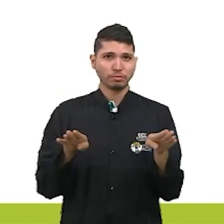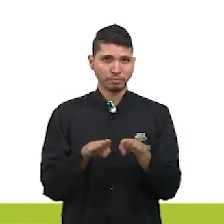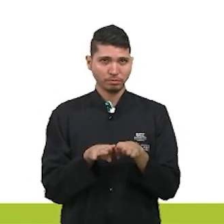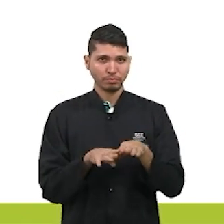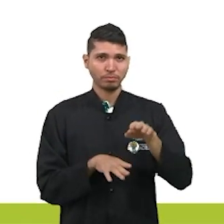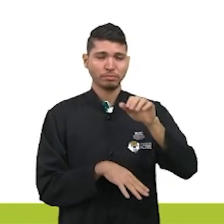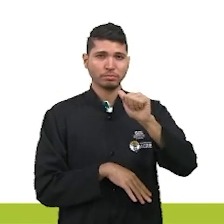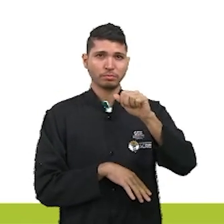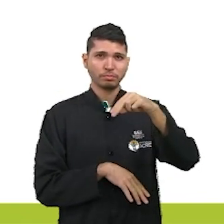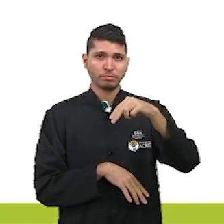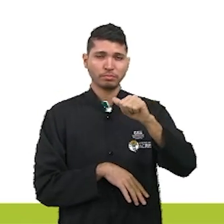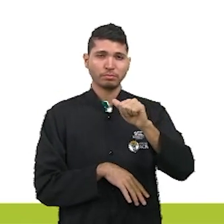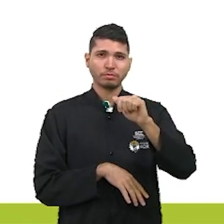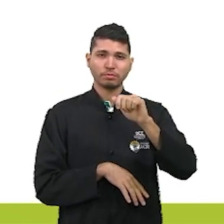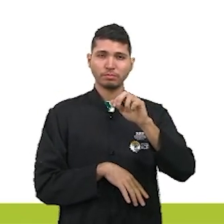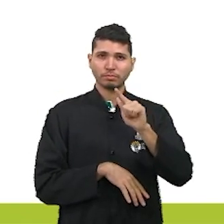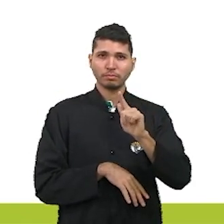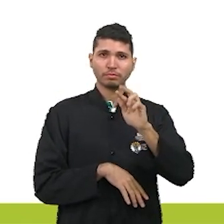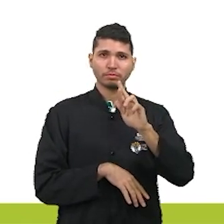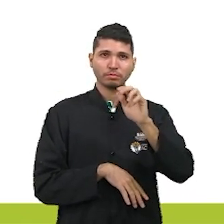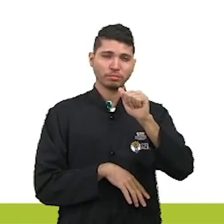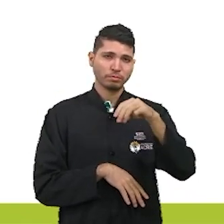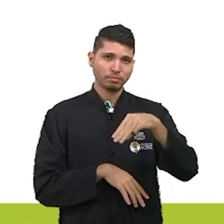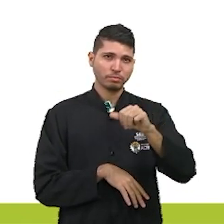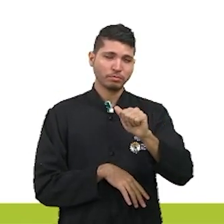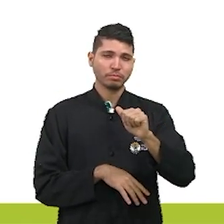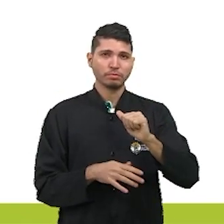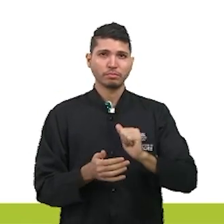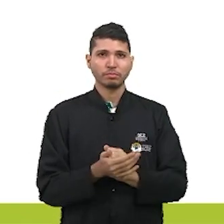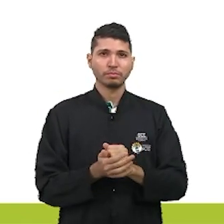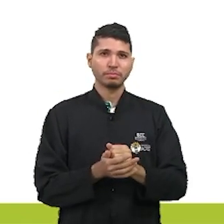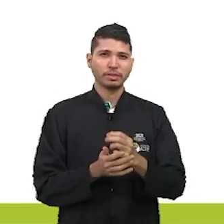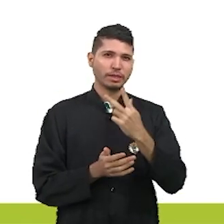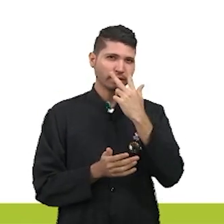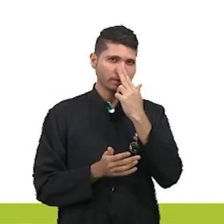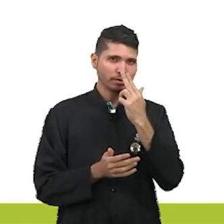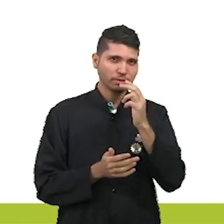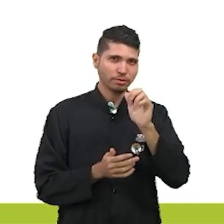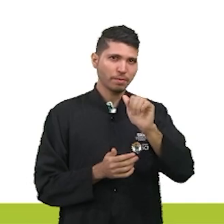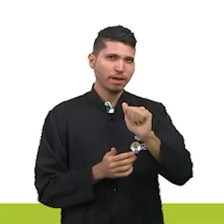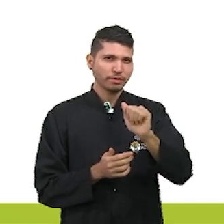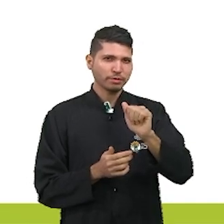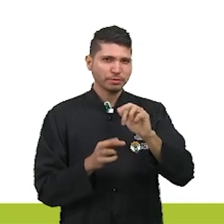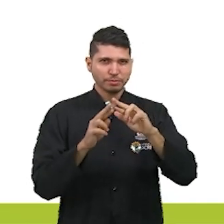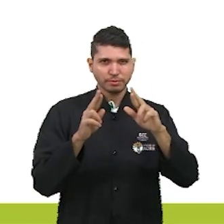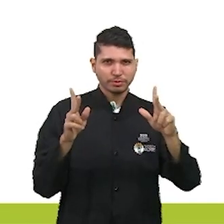fiz aqui, considerando como se os A's fossem distintos, estão repetindo.